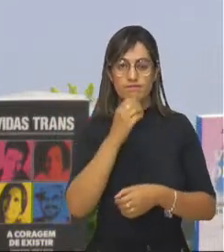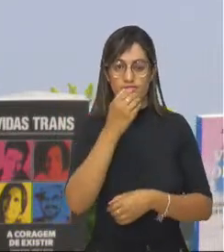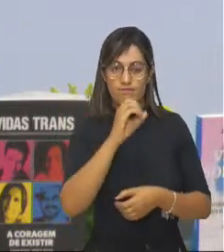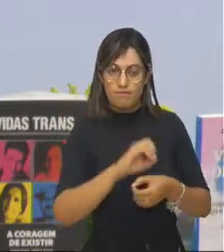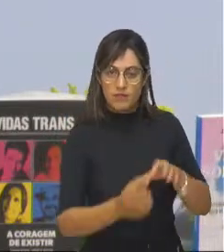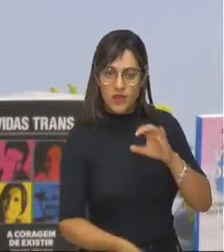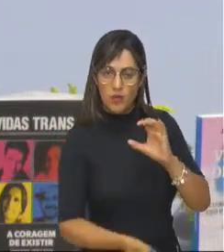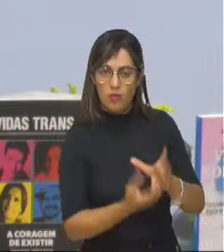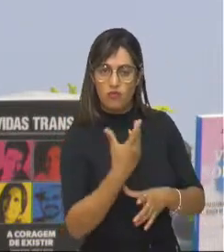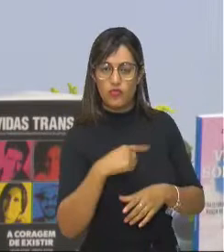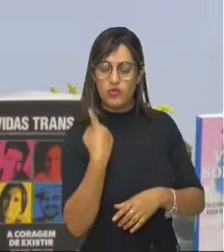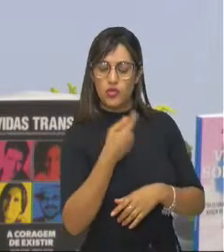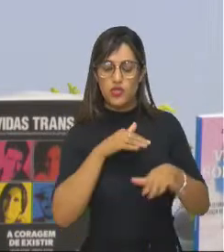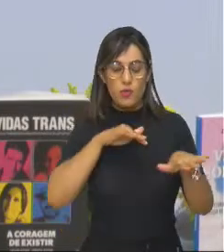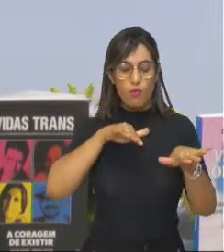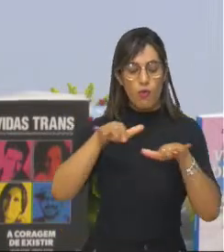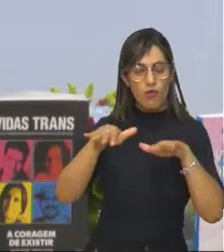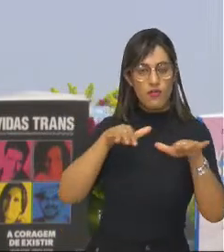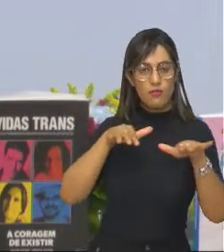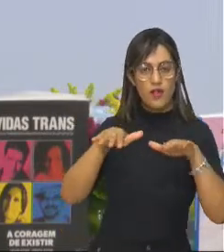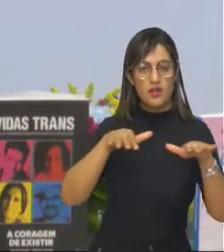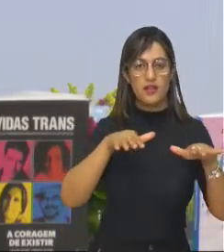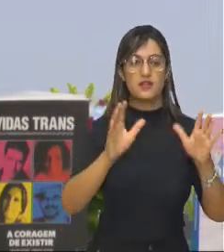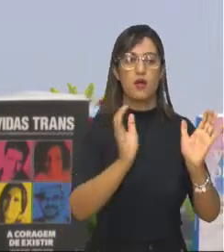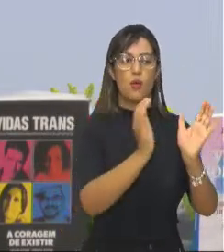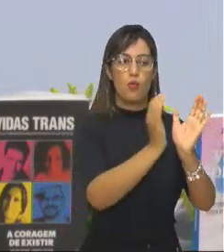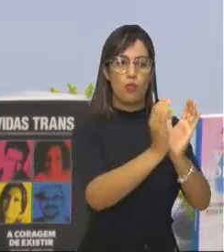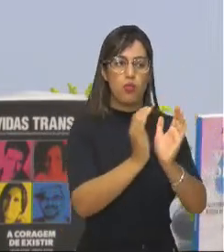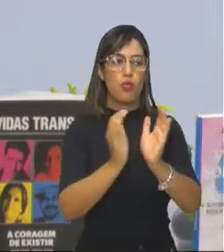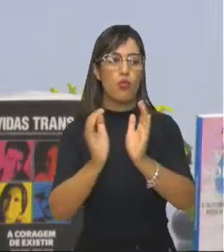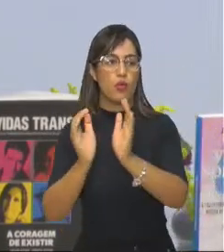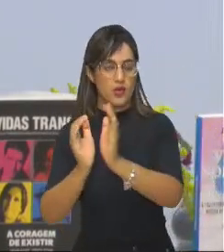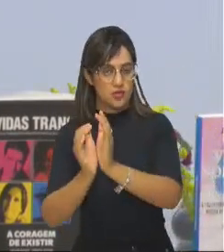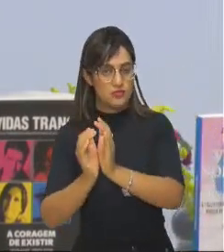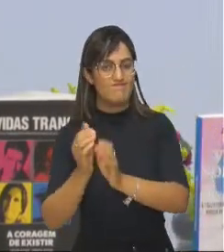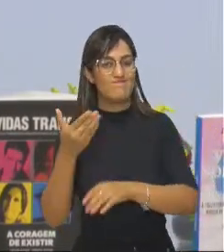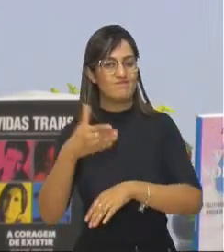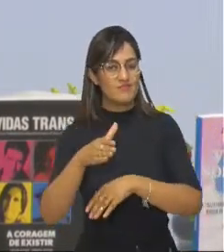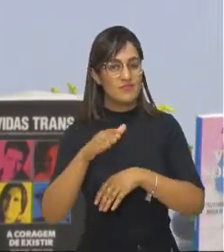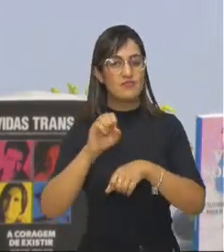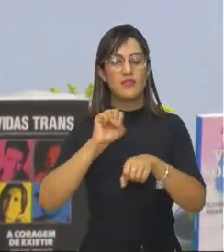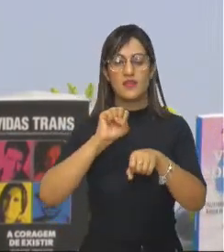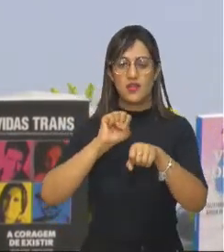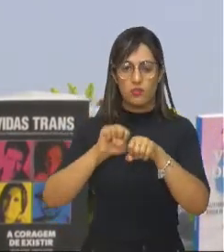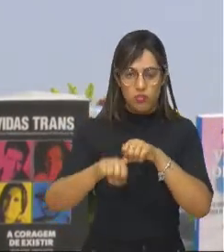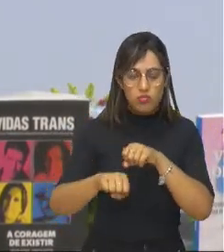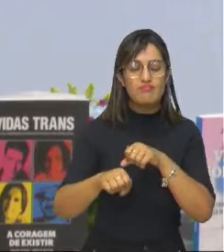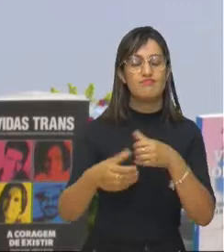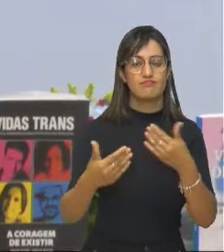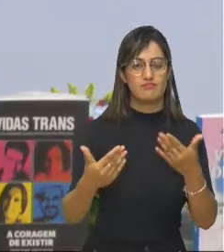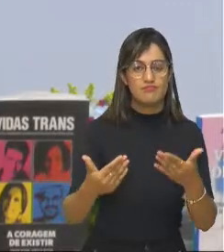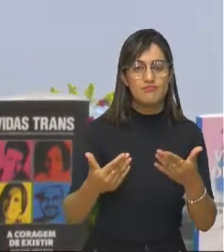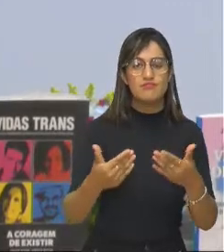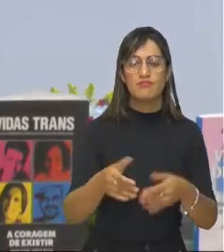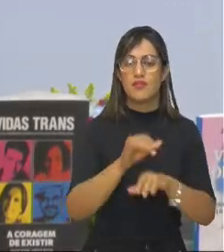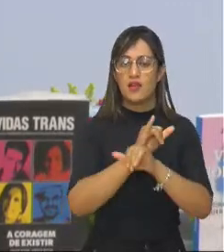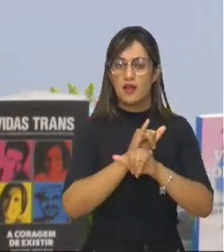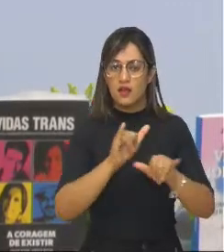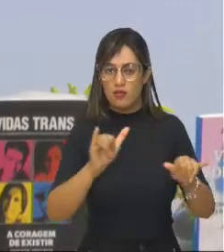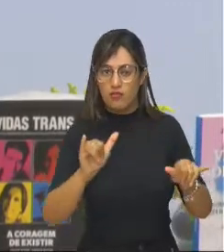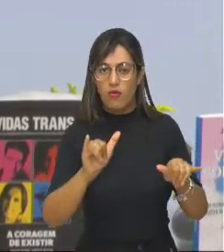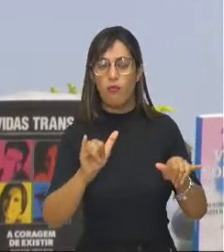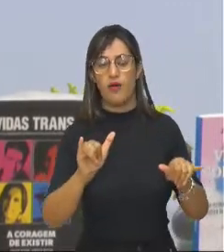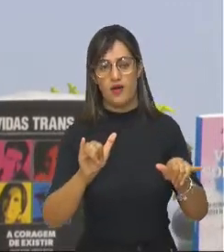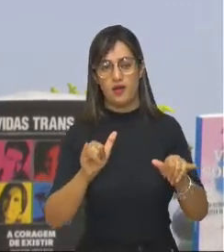nossa movimentação coletiva e de tantas que se foram, já foram ditas aqui. Nós estávamos lá dentro em